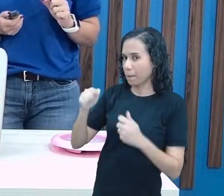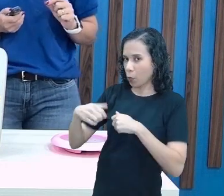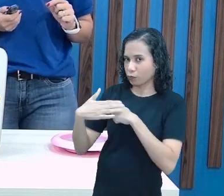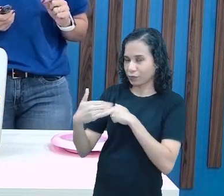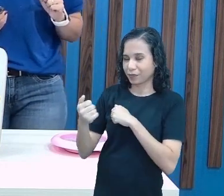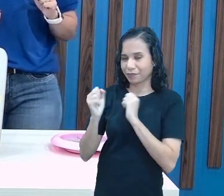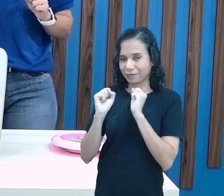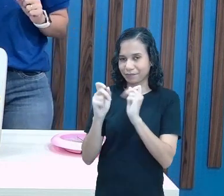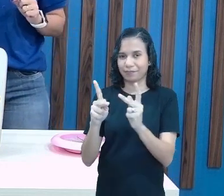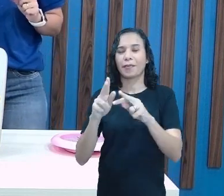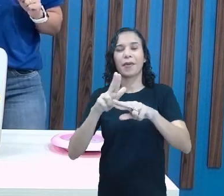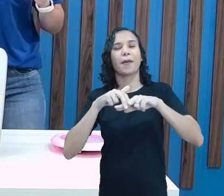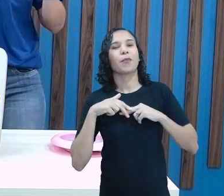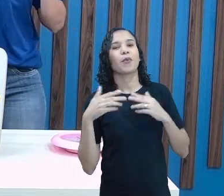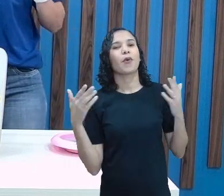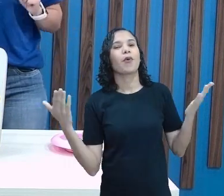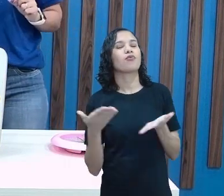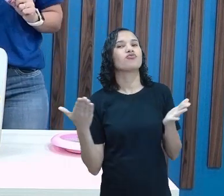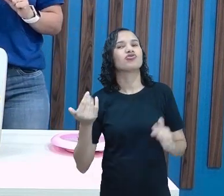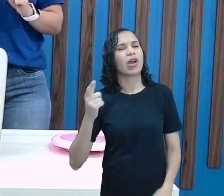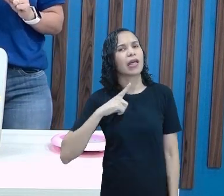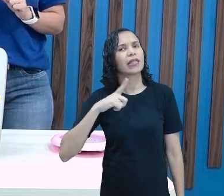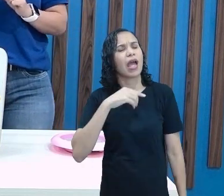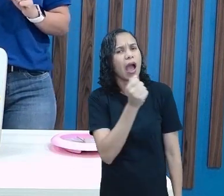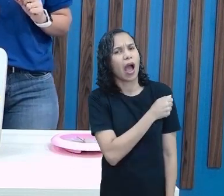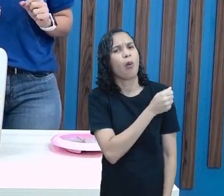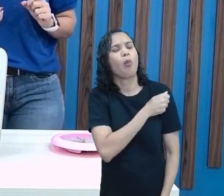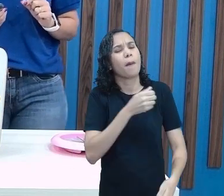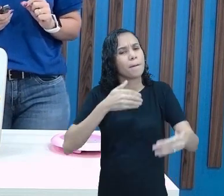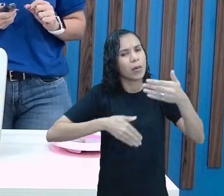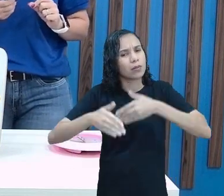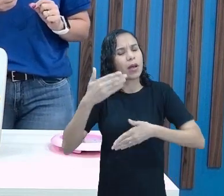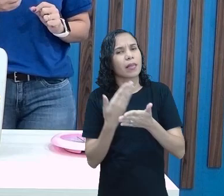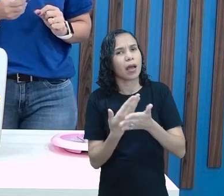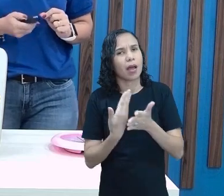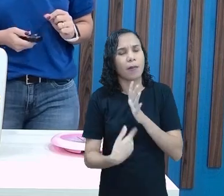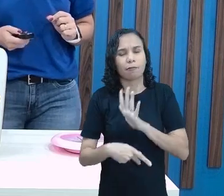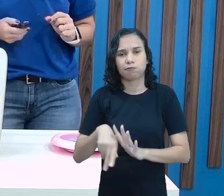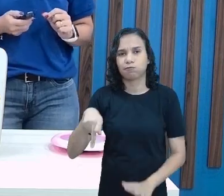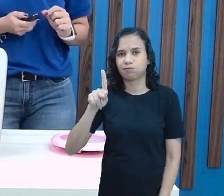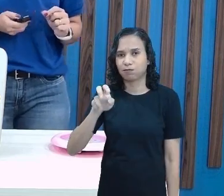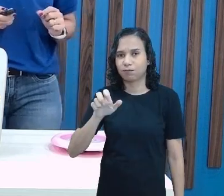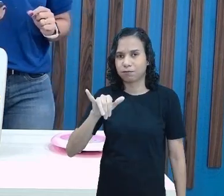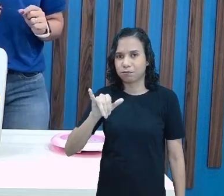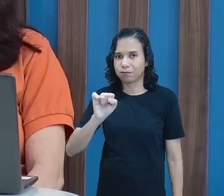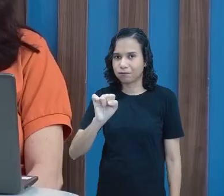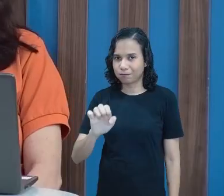aqui pra gente, porque já tinha aluno aí participando na aula da professora Casey.